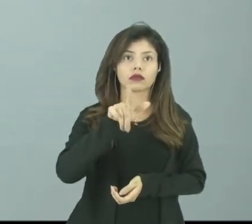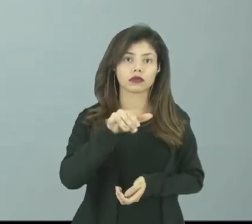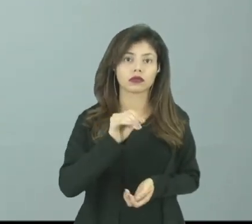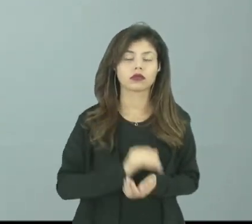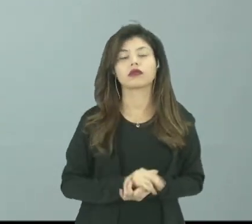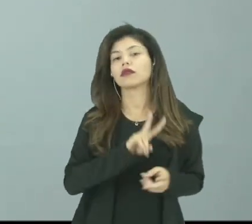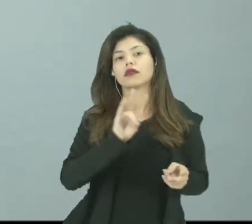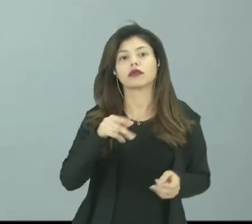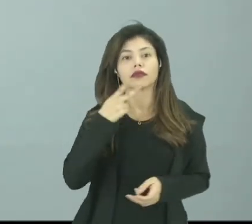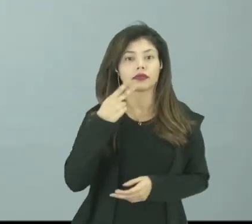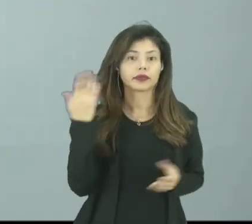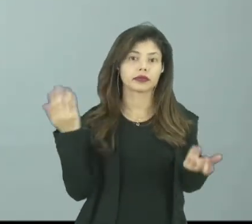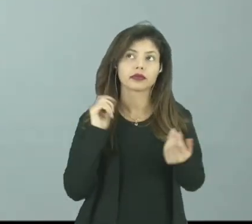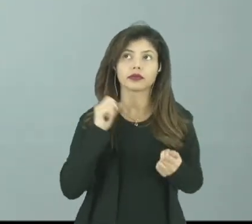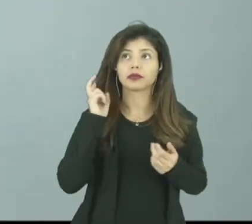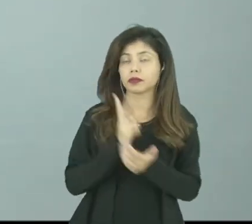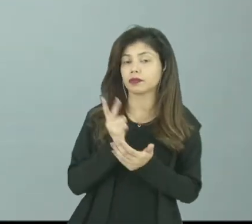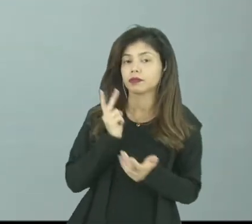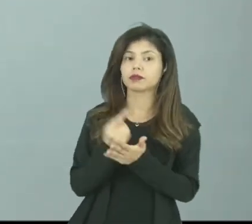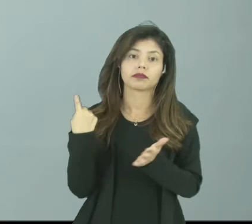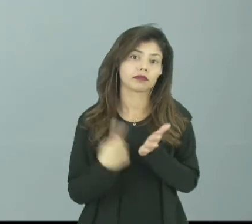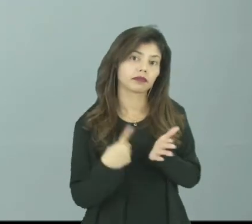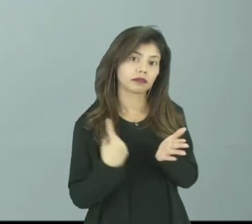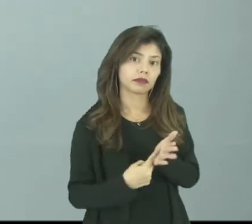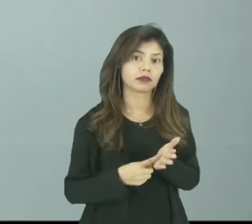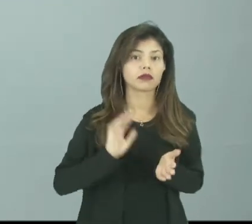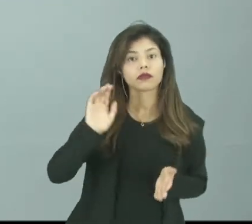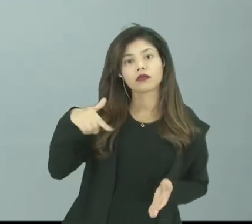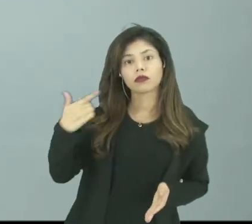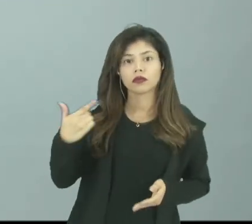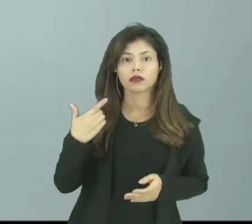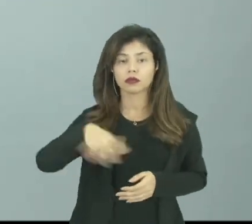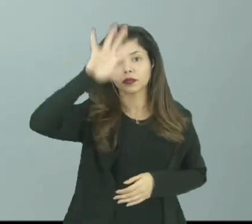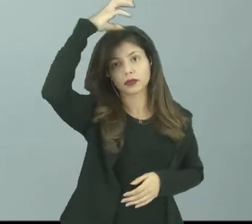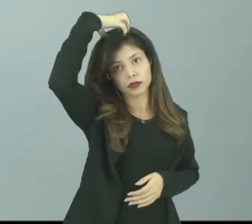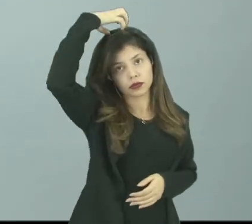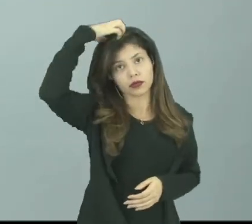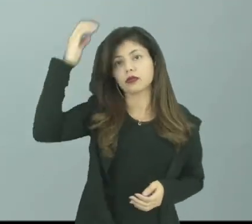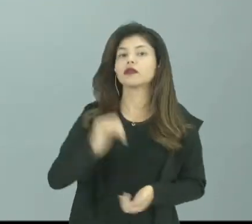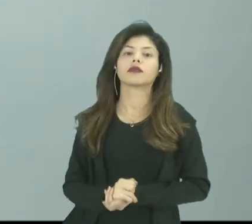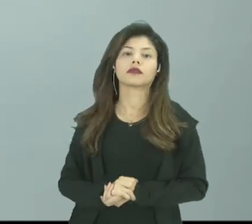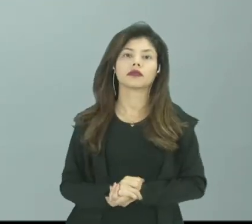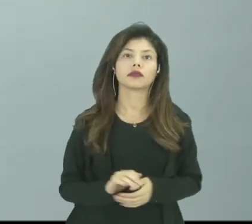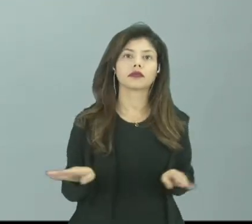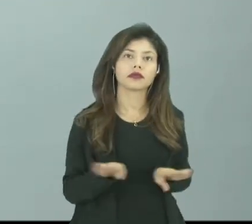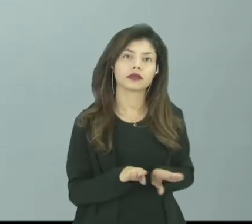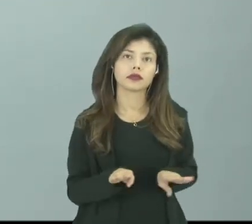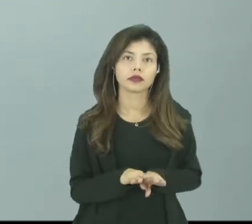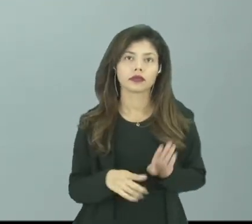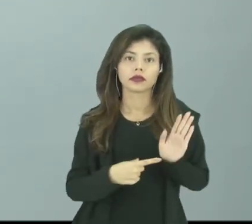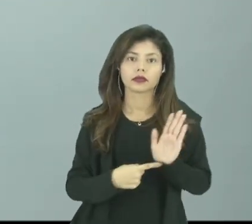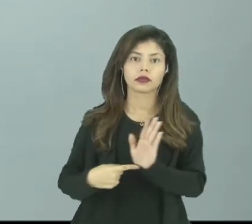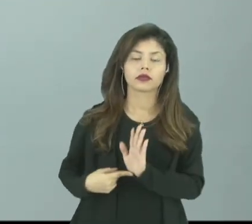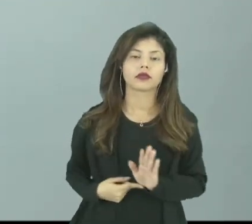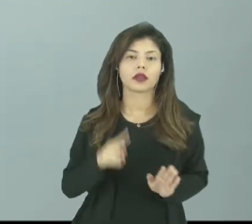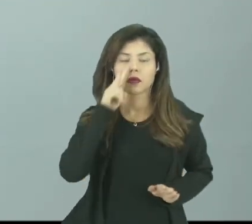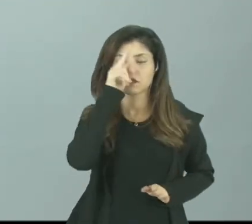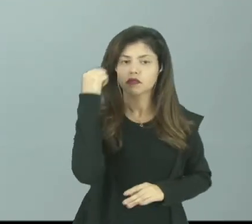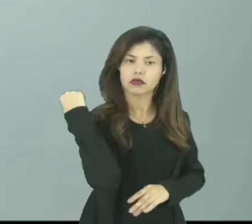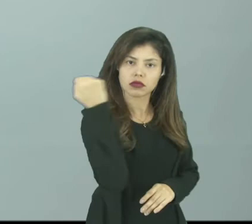que mesmo negociando com outro rei, com uma potência maior, alguém mais poderoso,